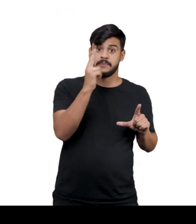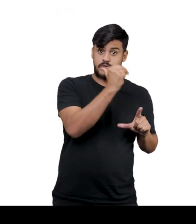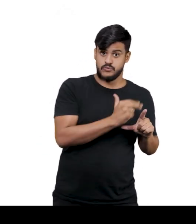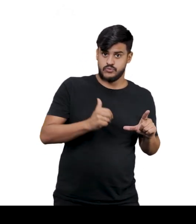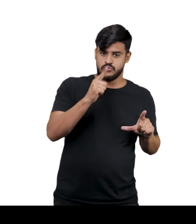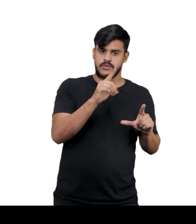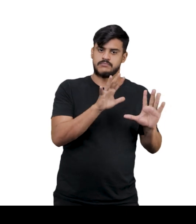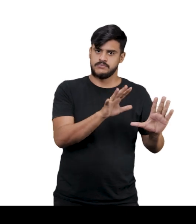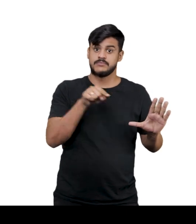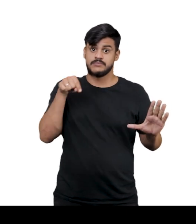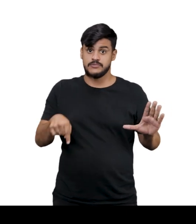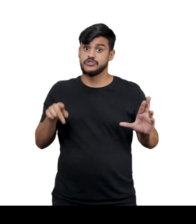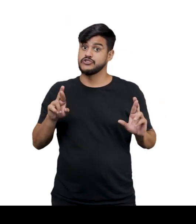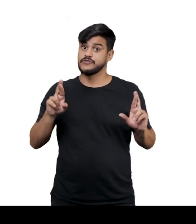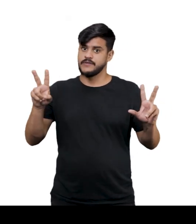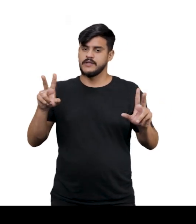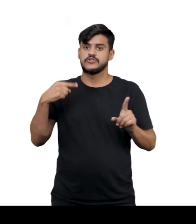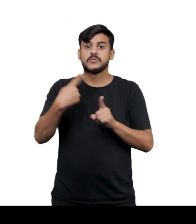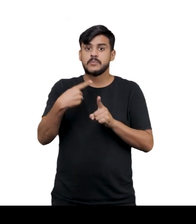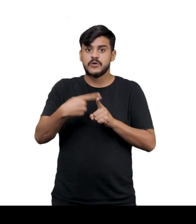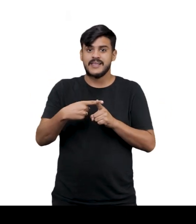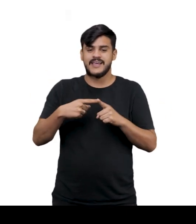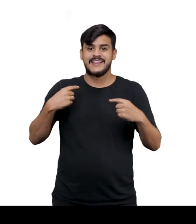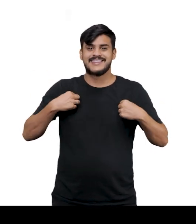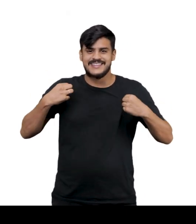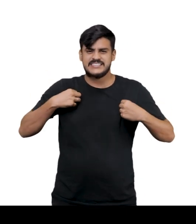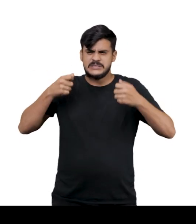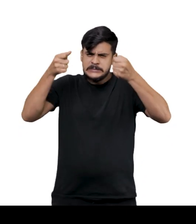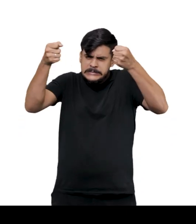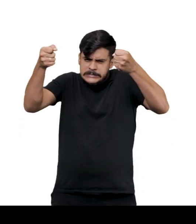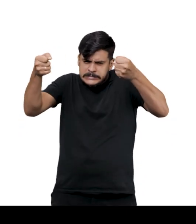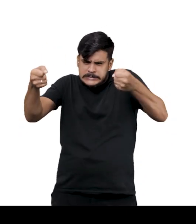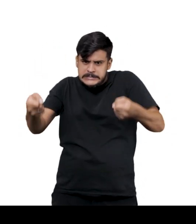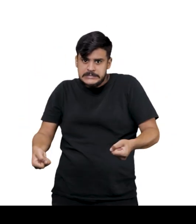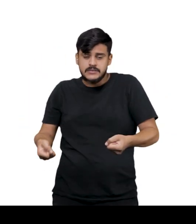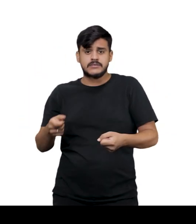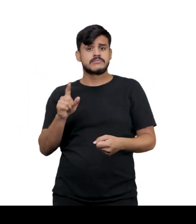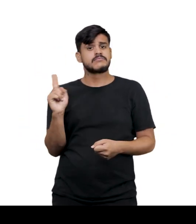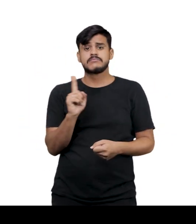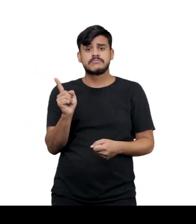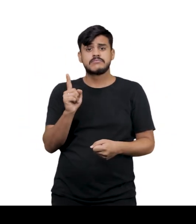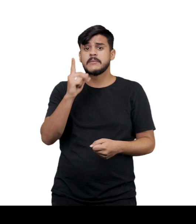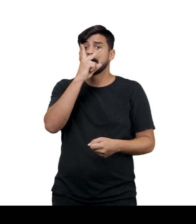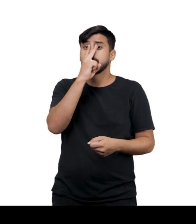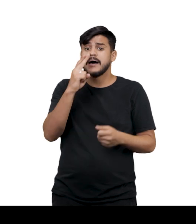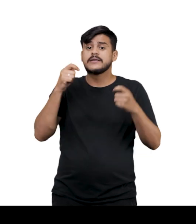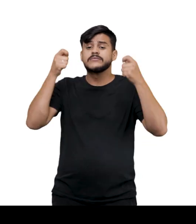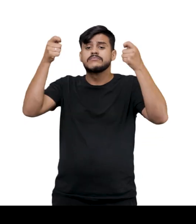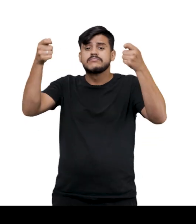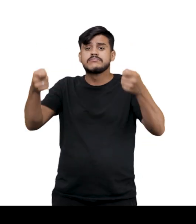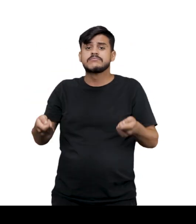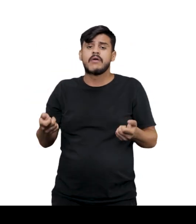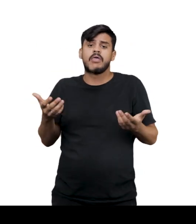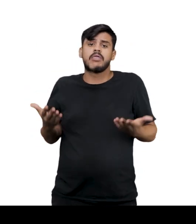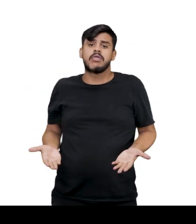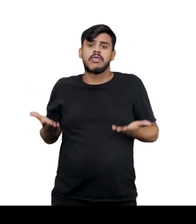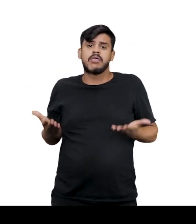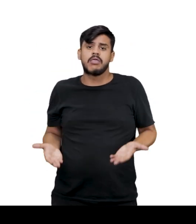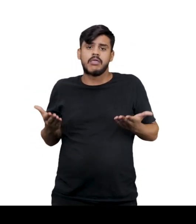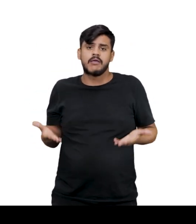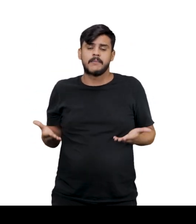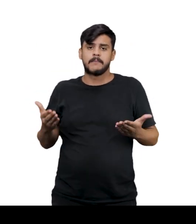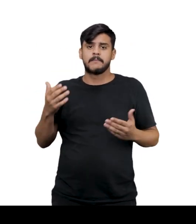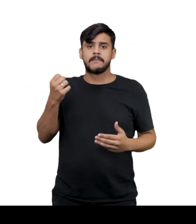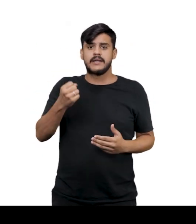Ao contrário da pintura, no trabalho de Lima, o tecido não é esticado no chassi, mas veste de